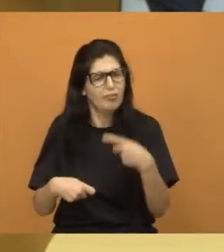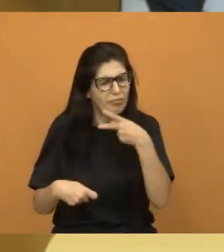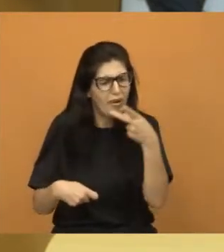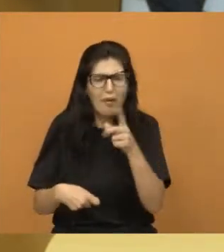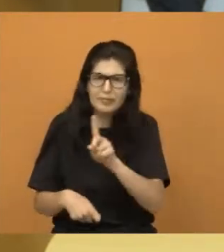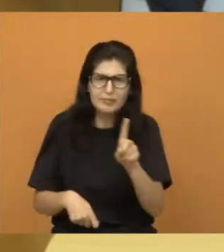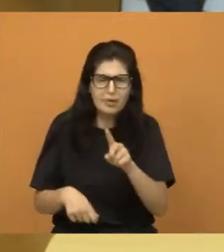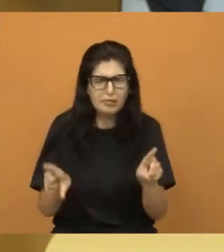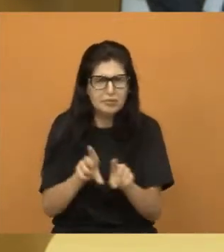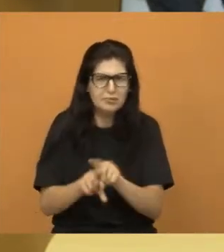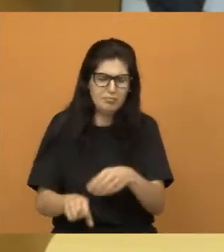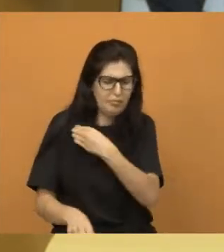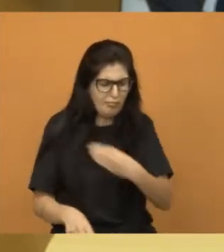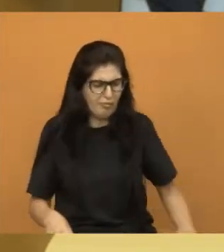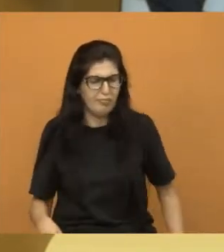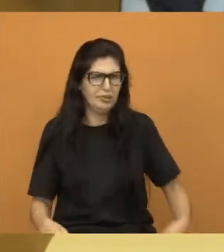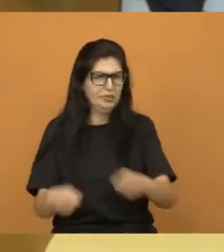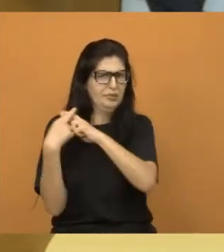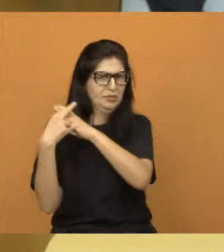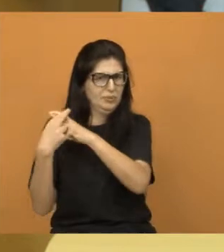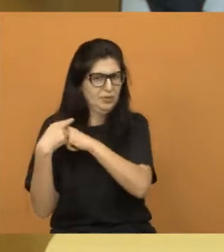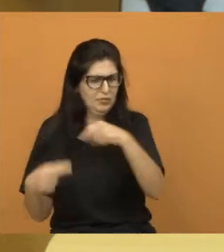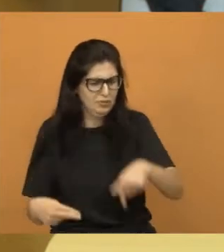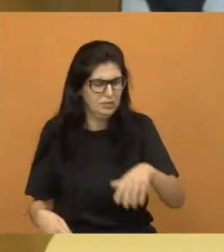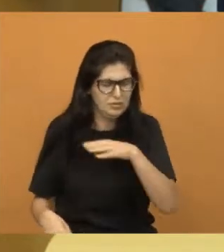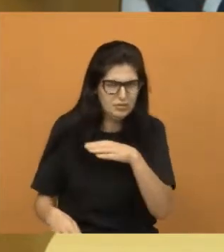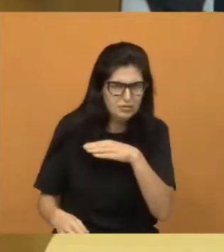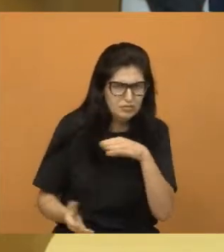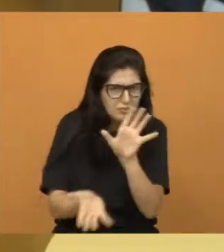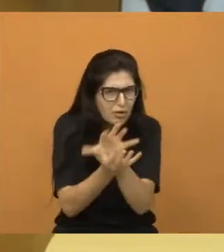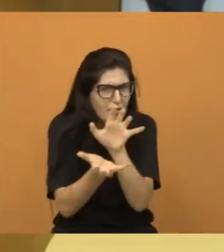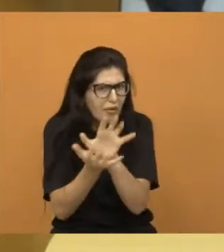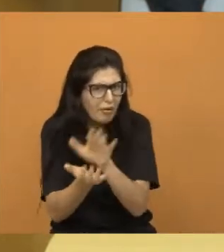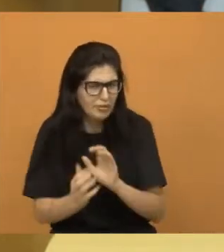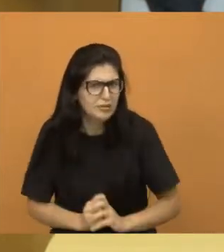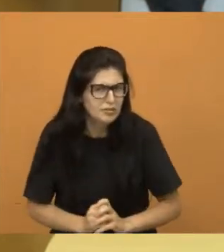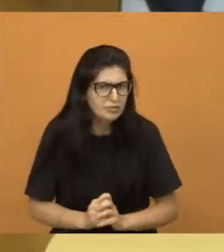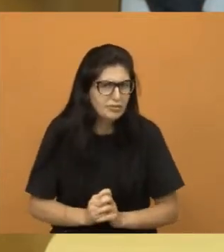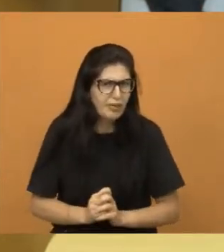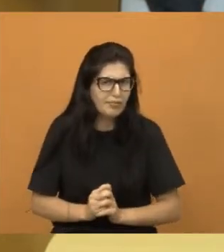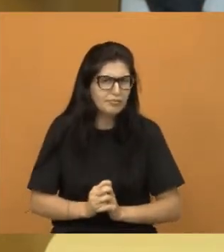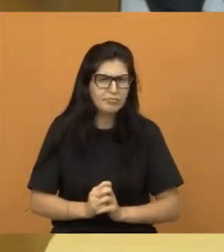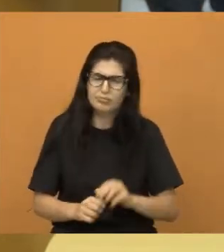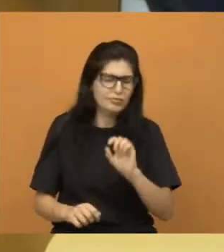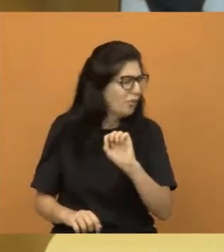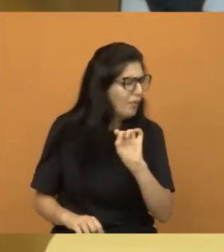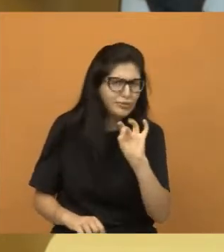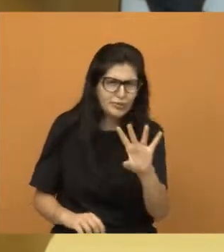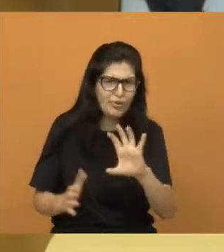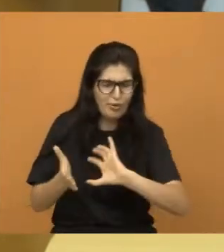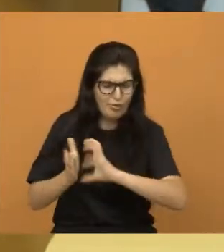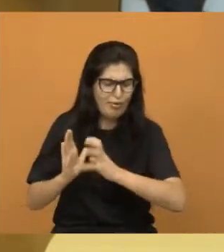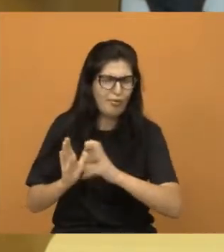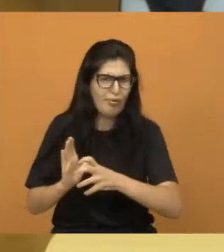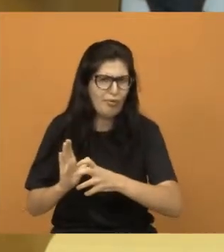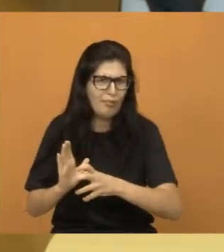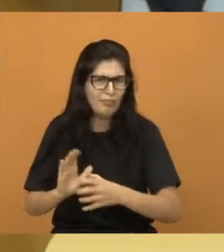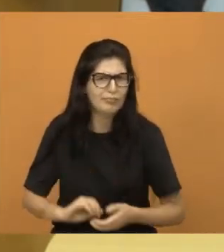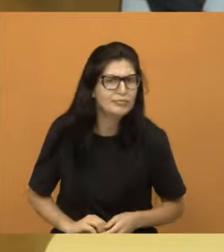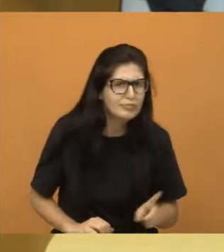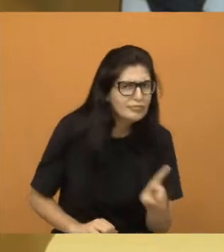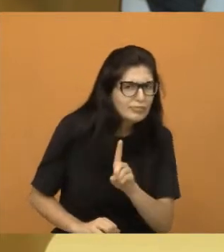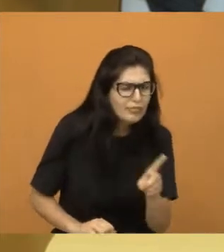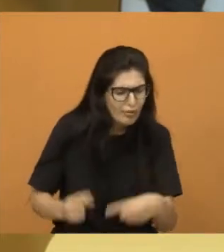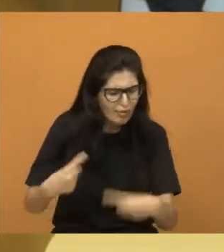nossa responsabilidade com a cidade, ela não está agora só no nosso mandato, ela vai além do nosso mandato. Nós estamos vendo problemas que a Lucimar